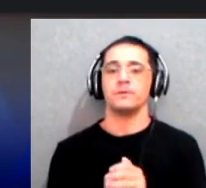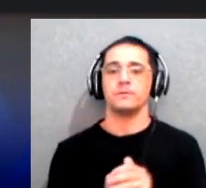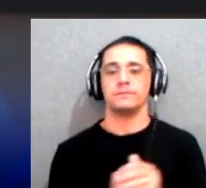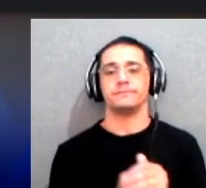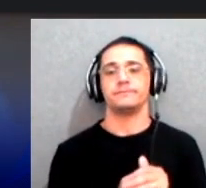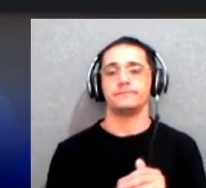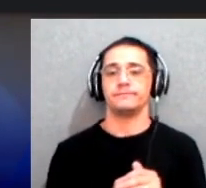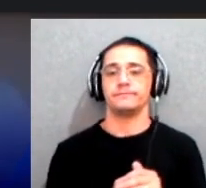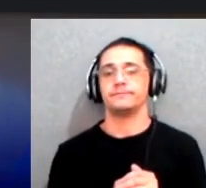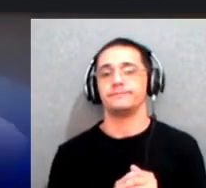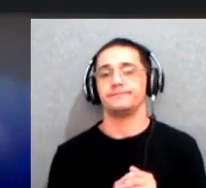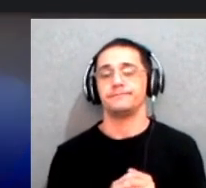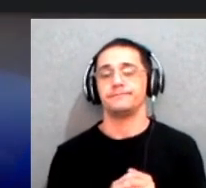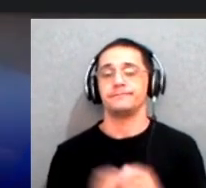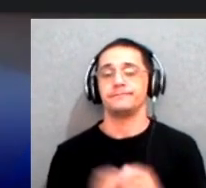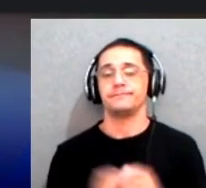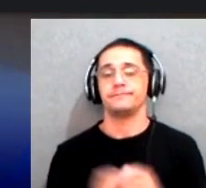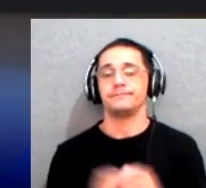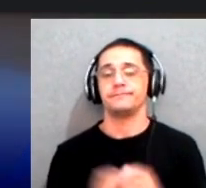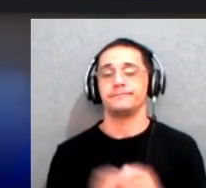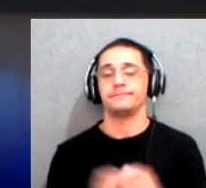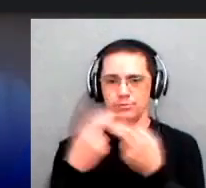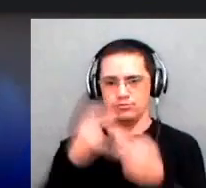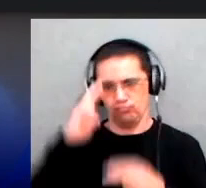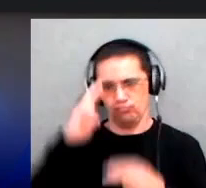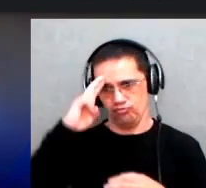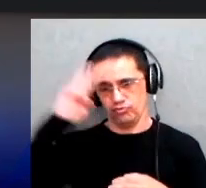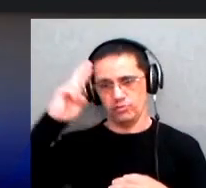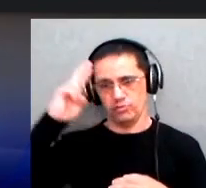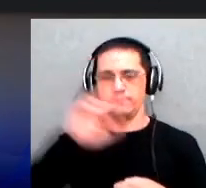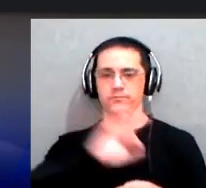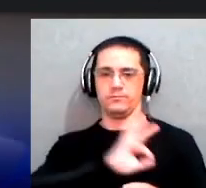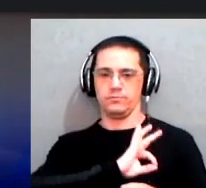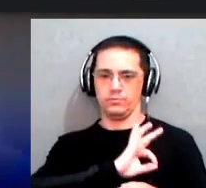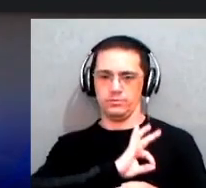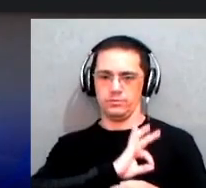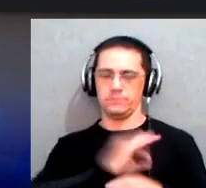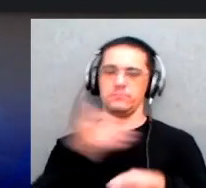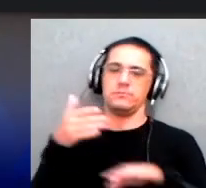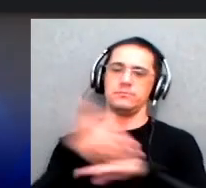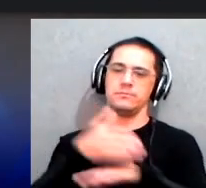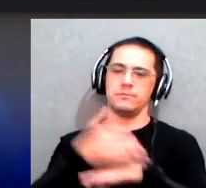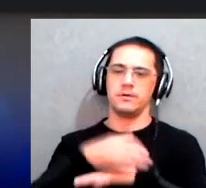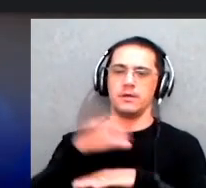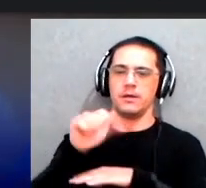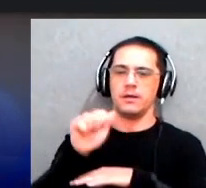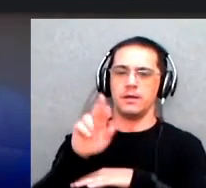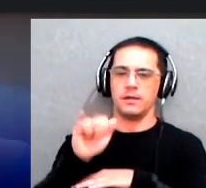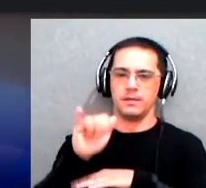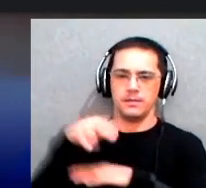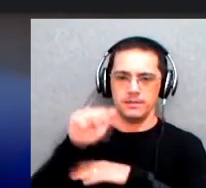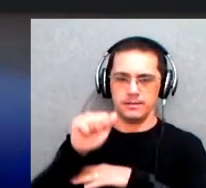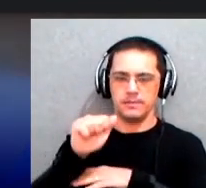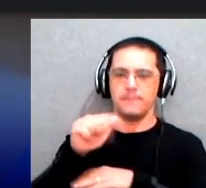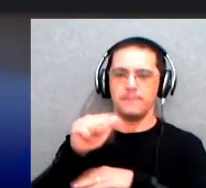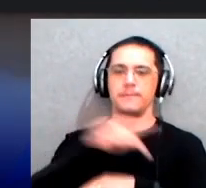Em reunião com a chefe de polícia no mês passado, com a participação da doutora Karina Contiero, presidente da SEDAP, representando a OBRS, nós falávamos sobre